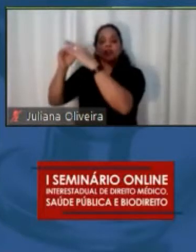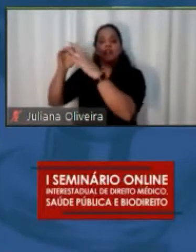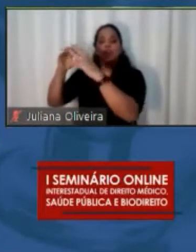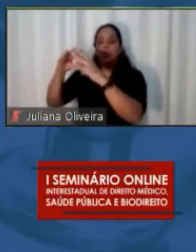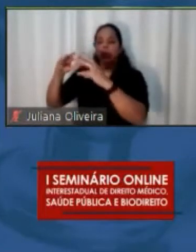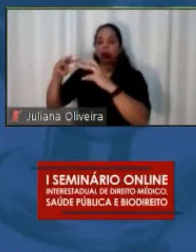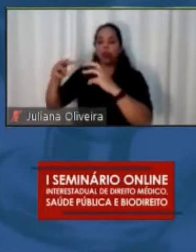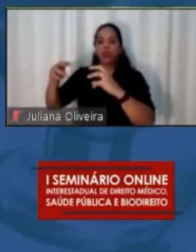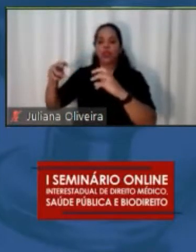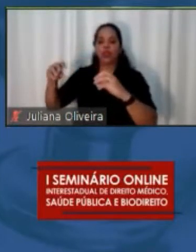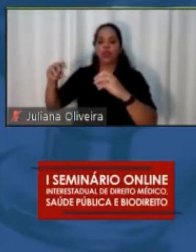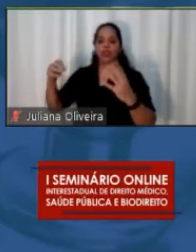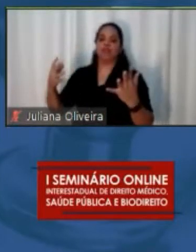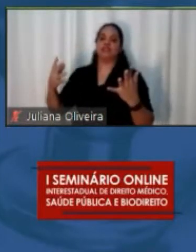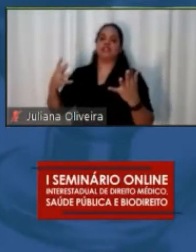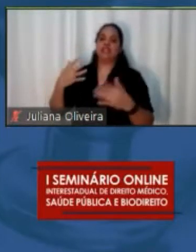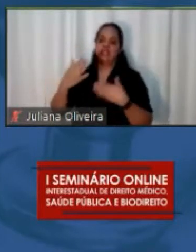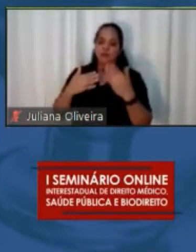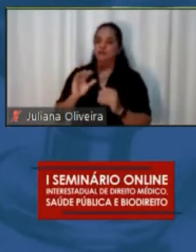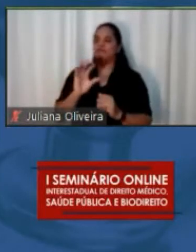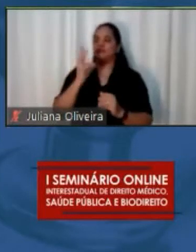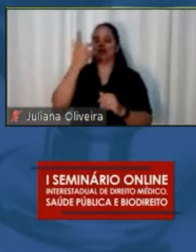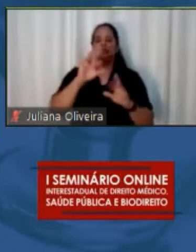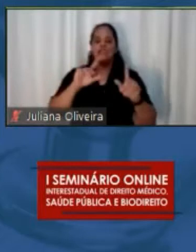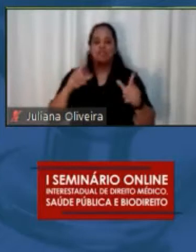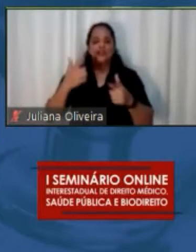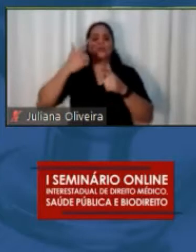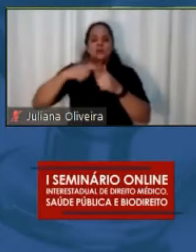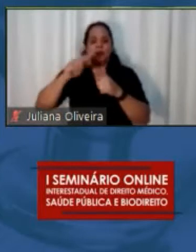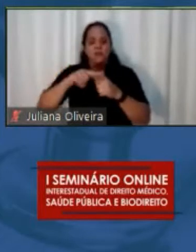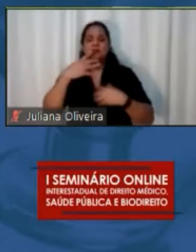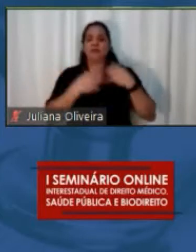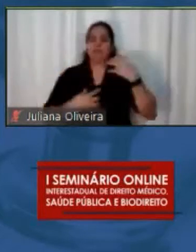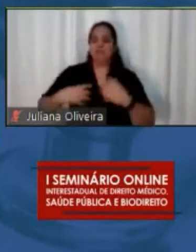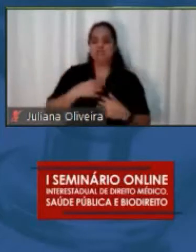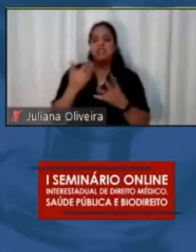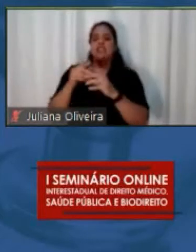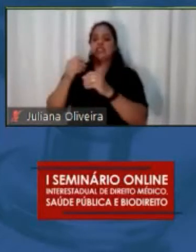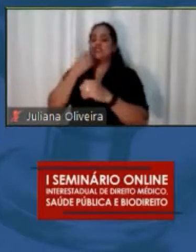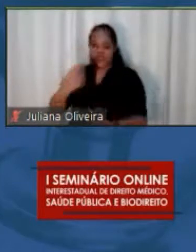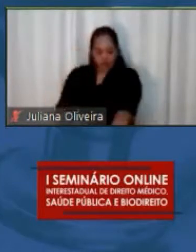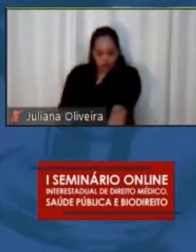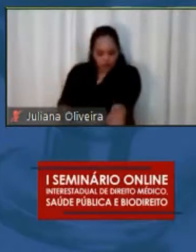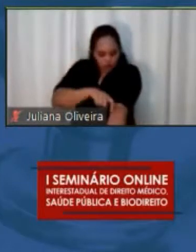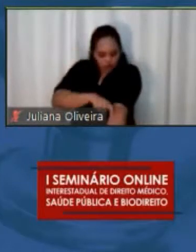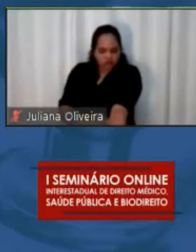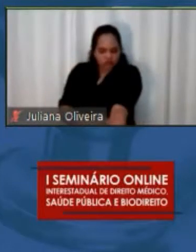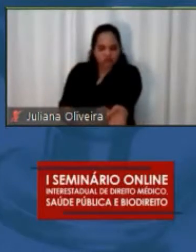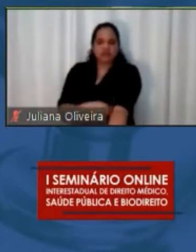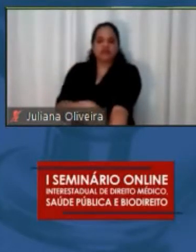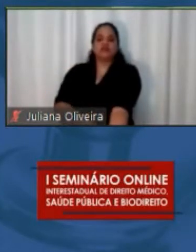sua elasticidade e a capacidade de passar dentro dos vasos. O que acontece é que as hemácias